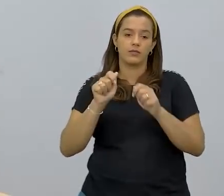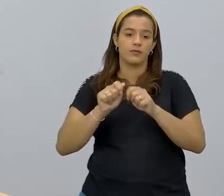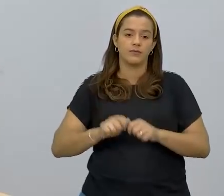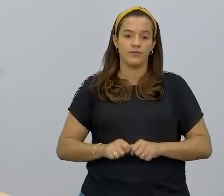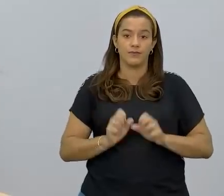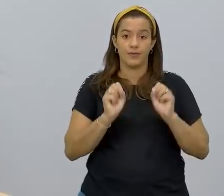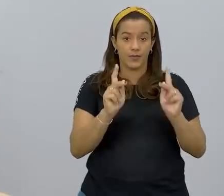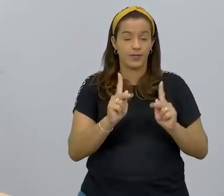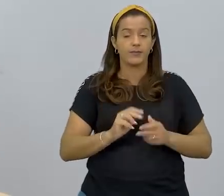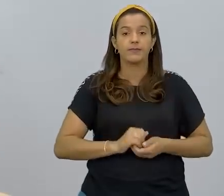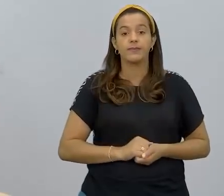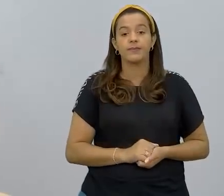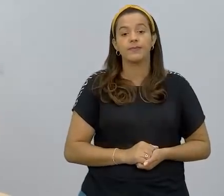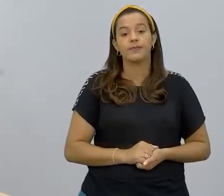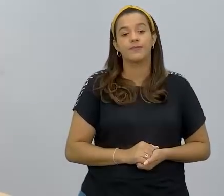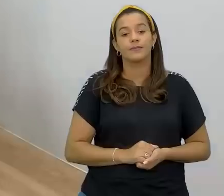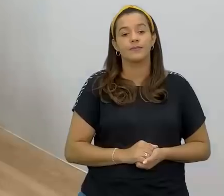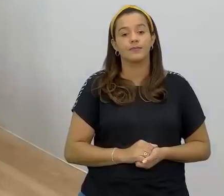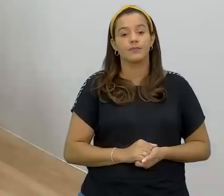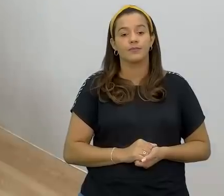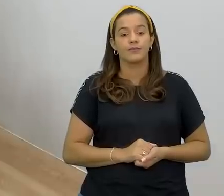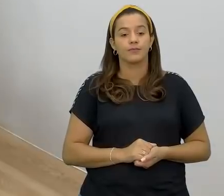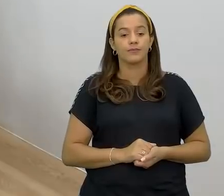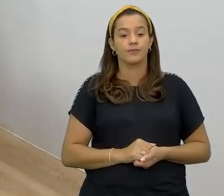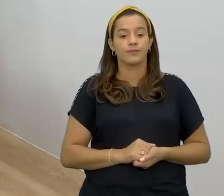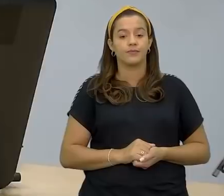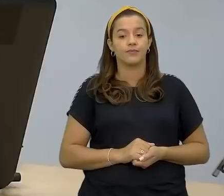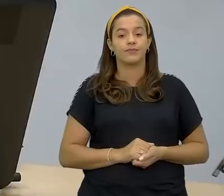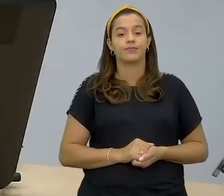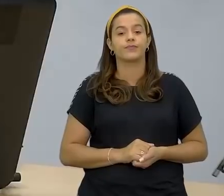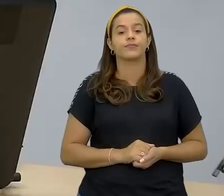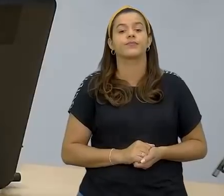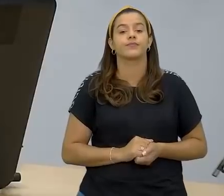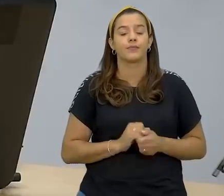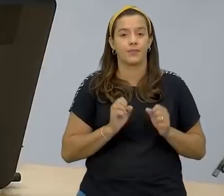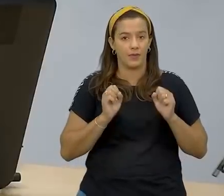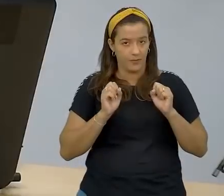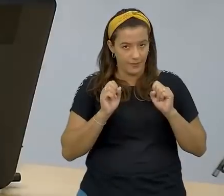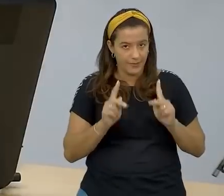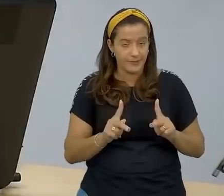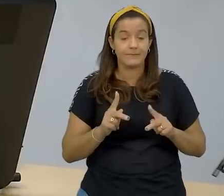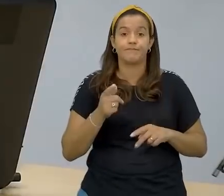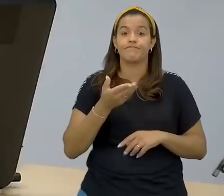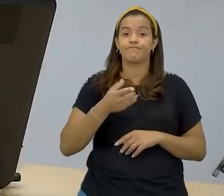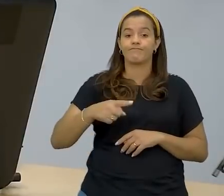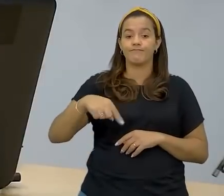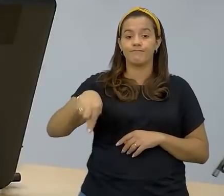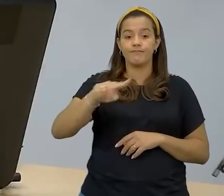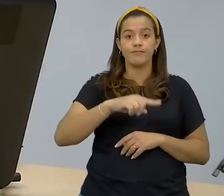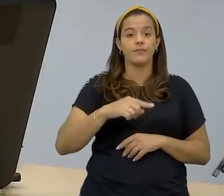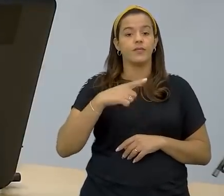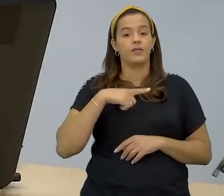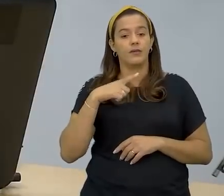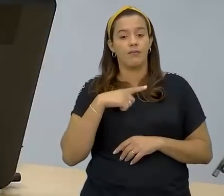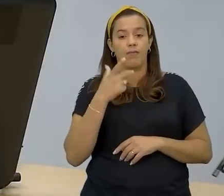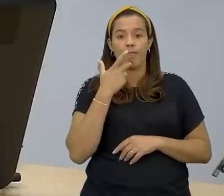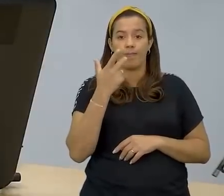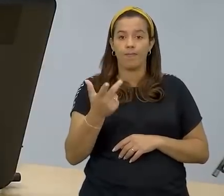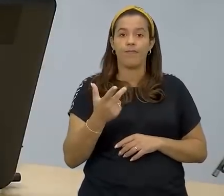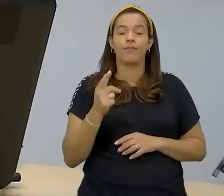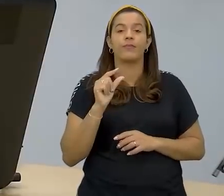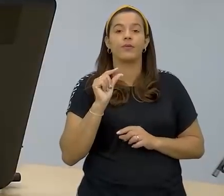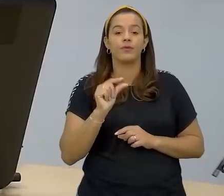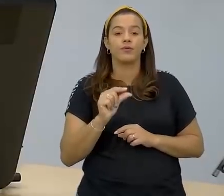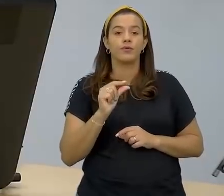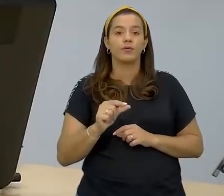tá certo? Tá certo. Então, ó, a Isis, ela comentou um pouquinho fazendo um link